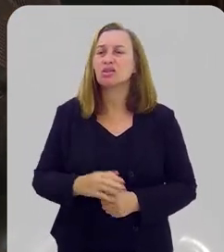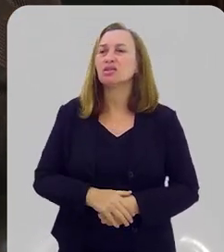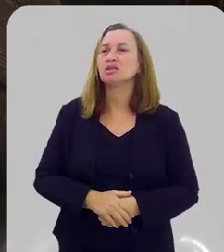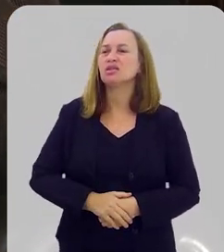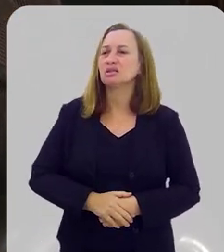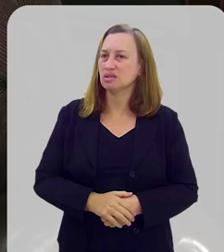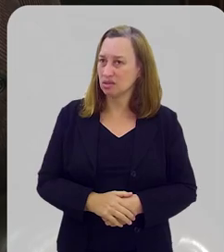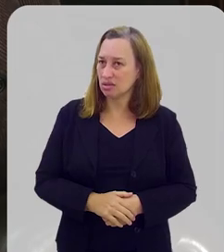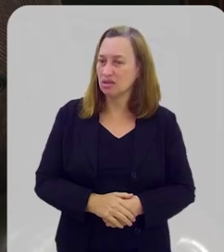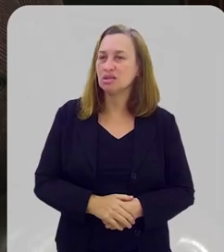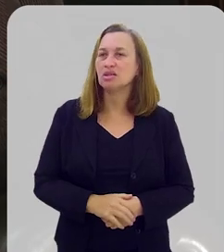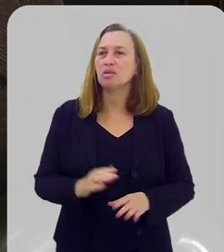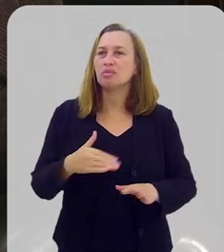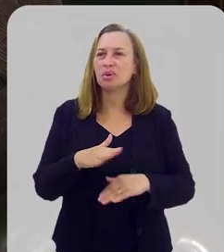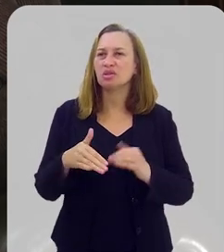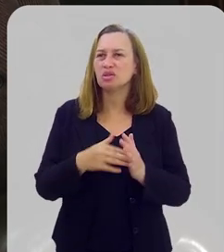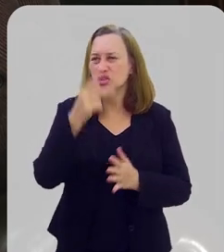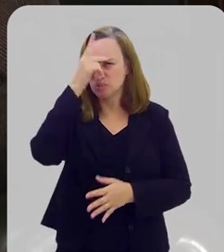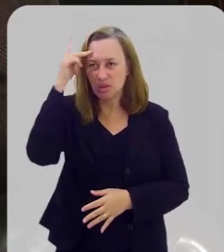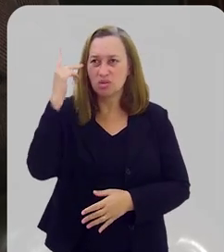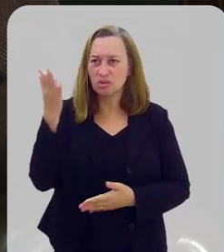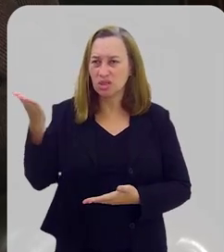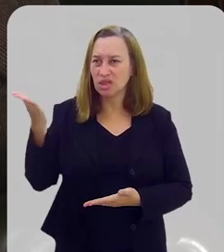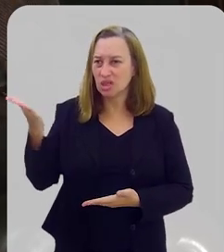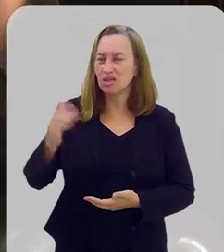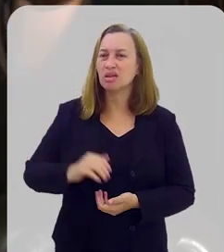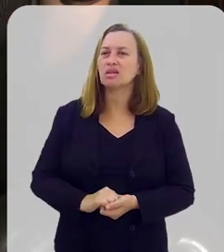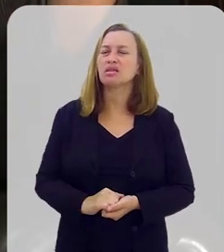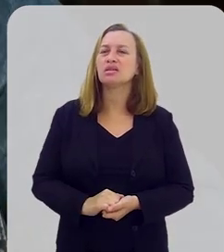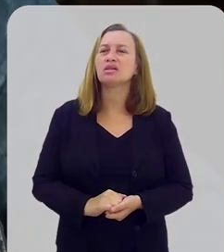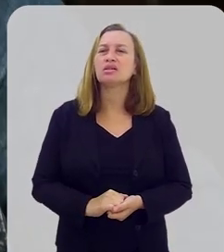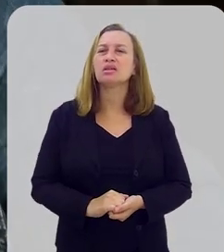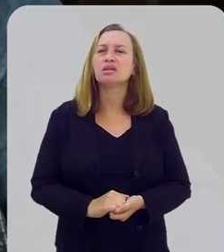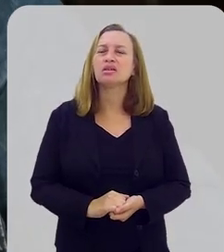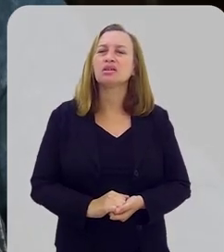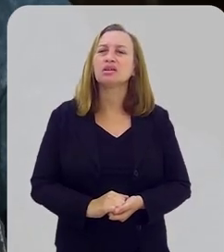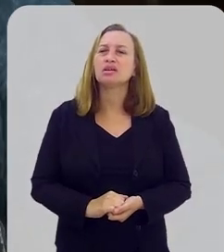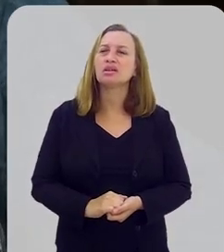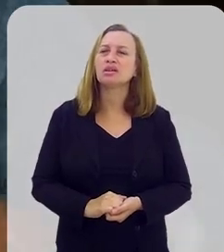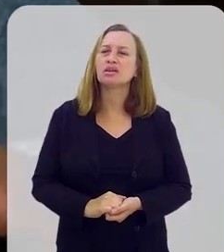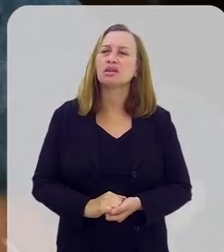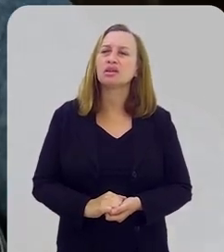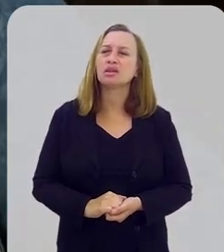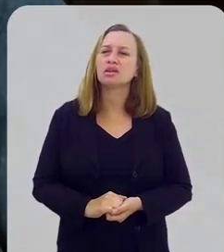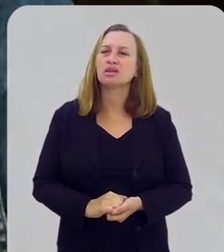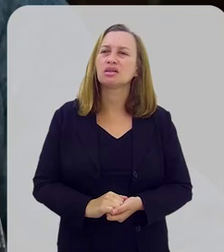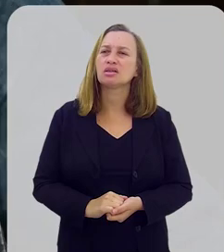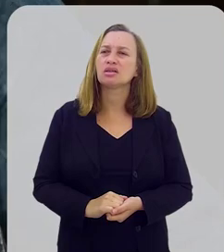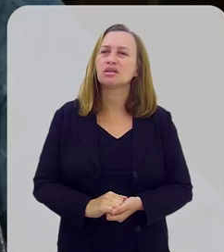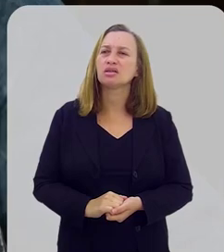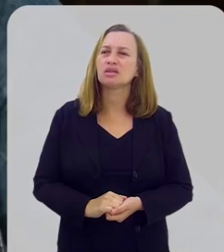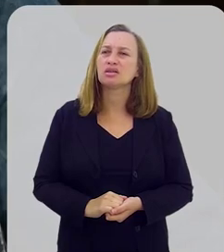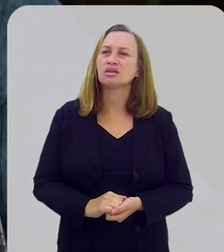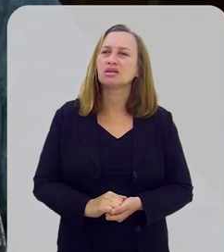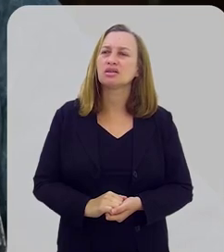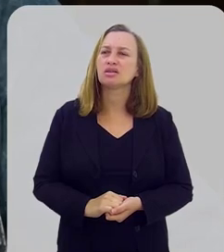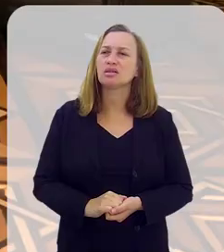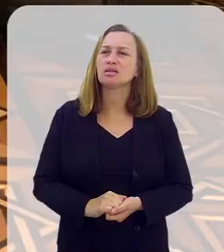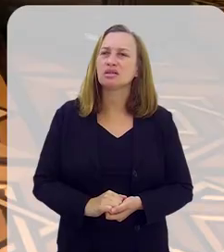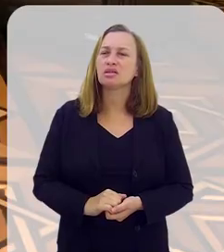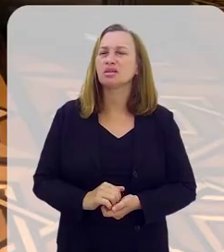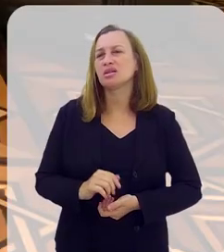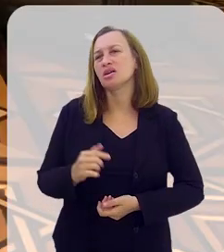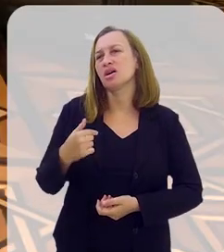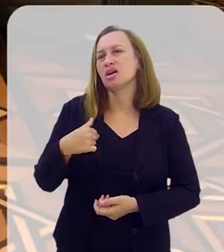Instagram seus contatos web digital aí para todo mundo vai pode passar aqui fala aqui com beterraba Instagram foi o beterraba que fez A